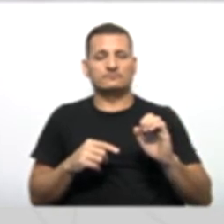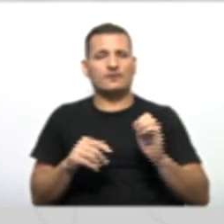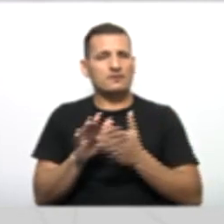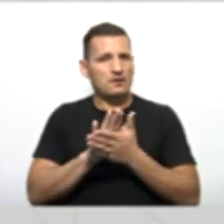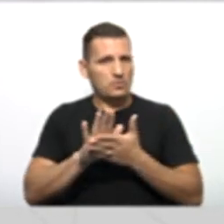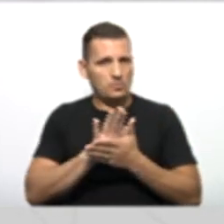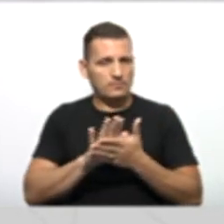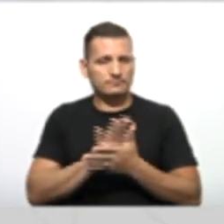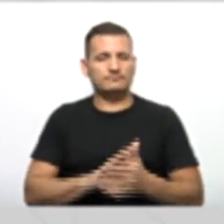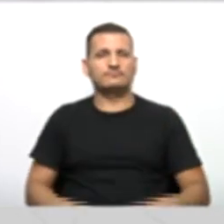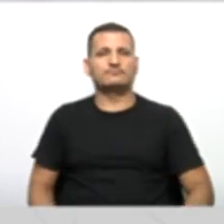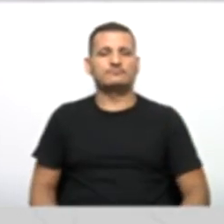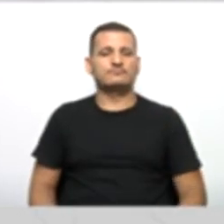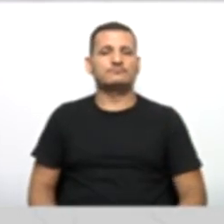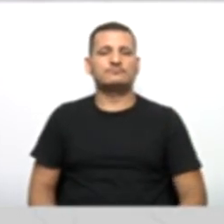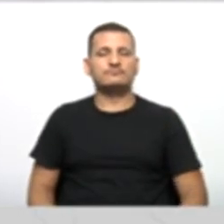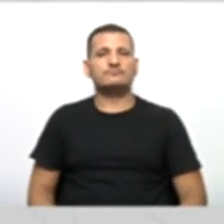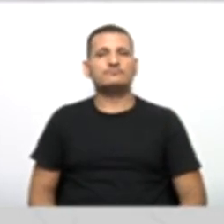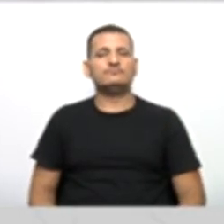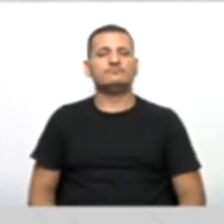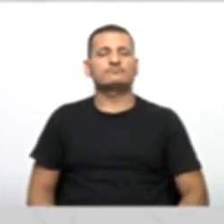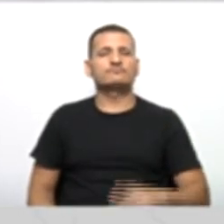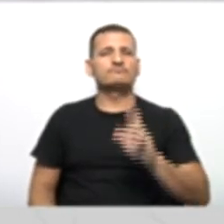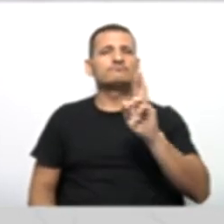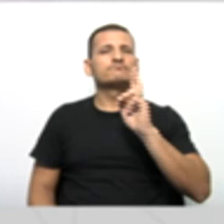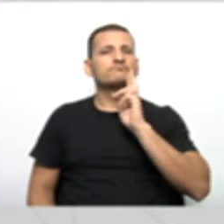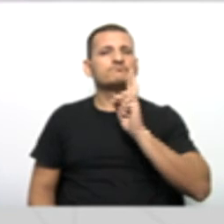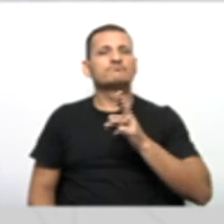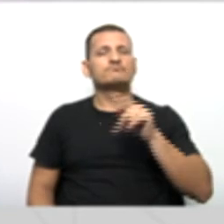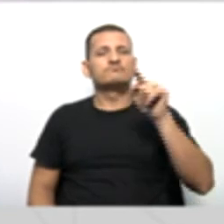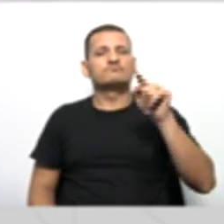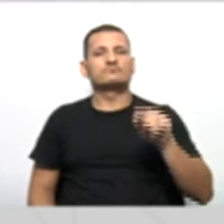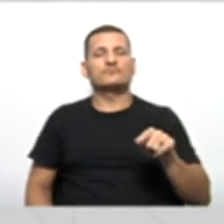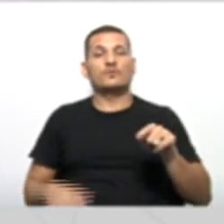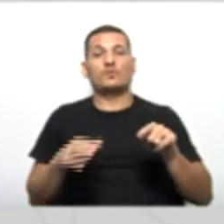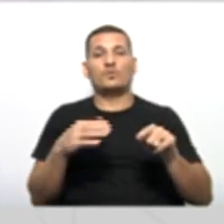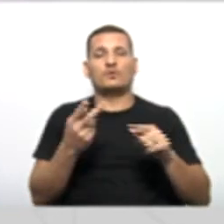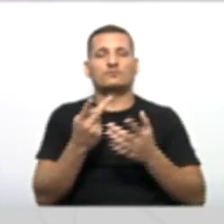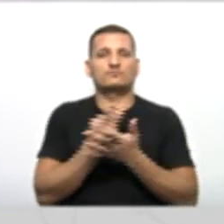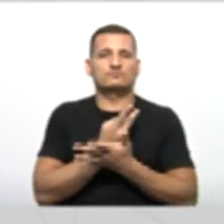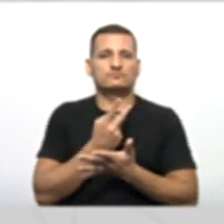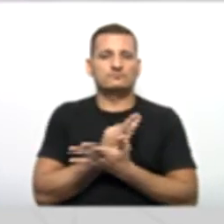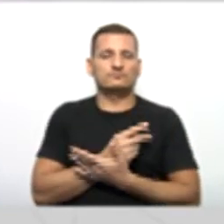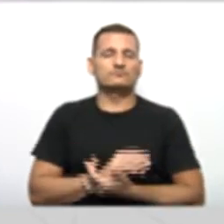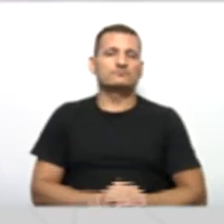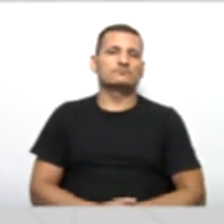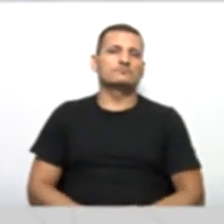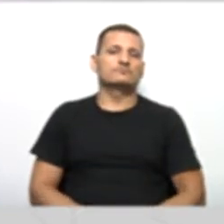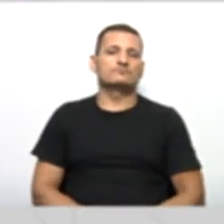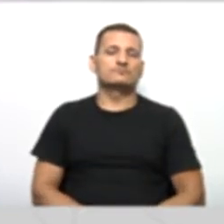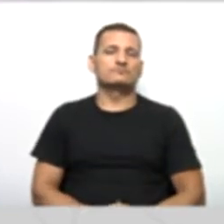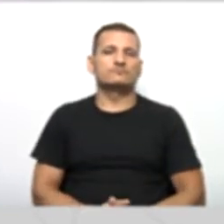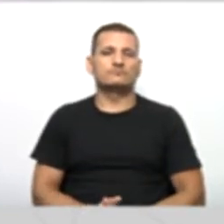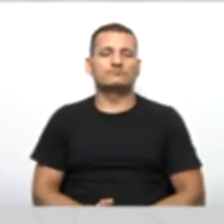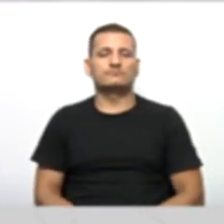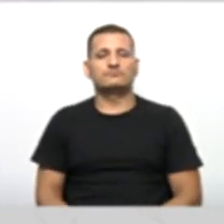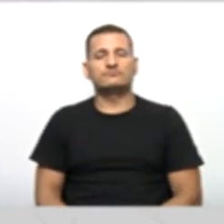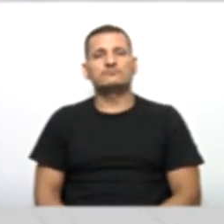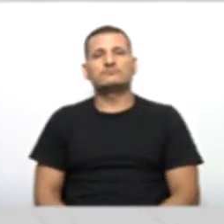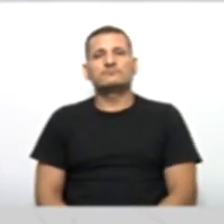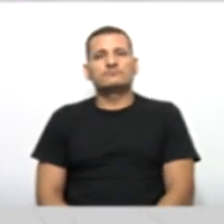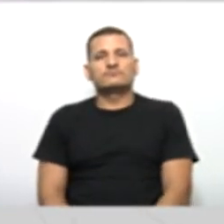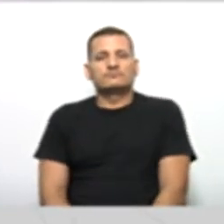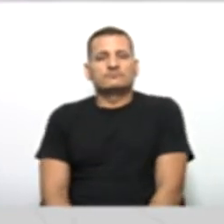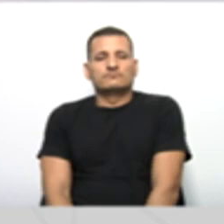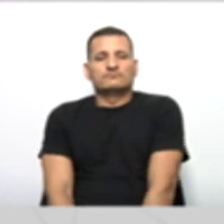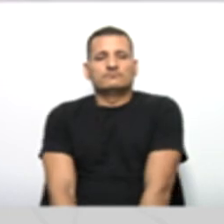Nenhuma das alternativas. E aí, gente, resposta incorreta. Professor Ademar, o pessoal aí passou? Qual é a resposta dessa questão